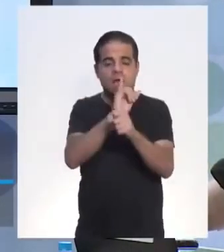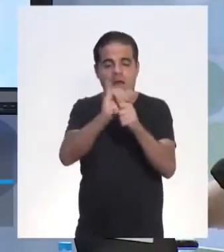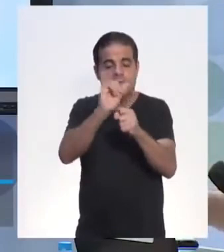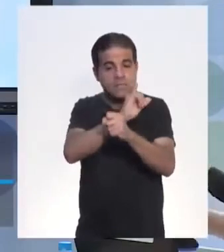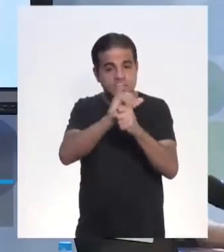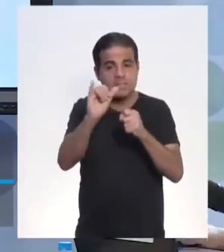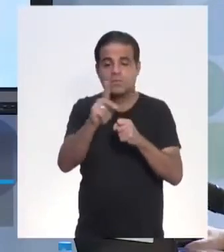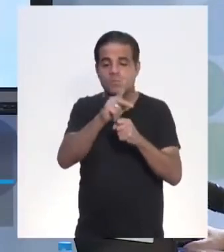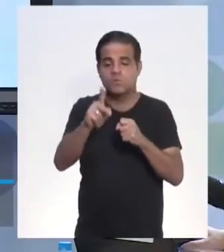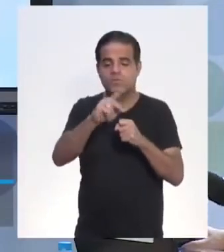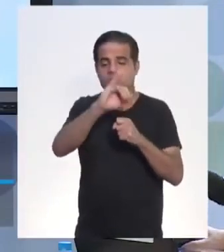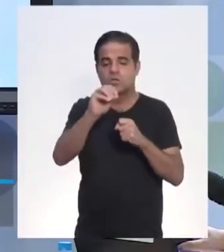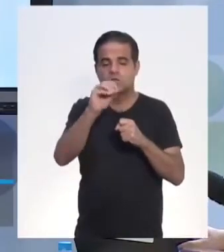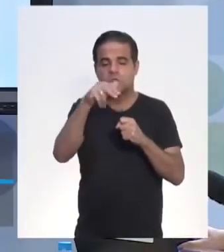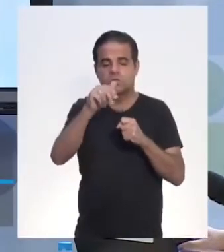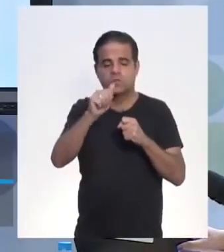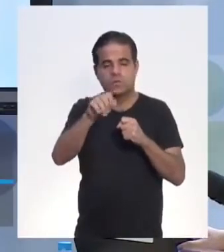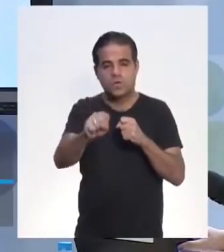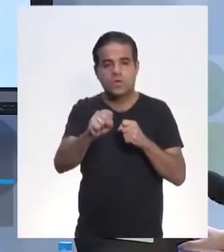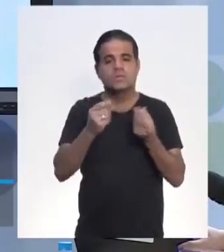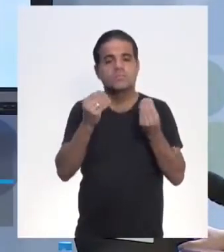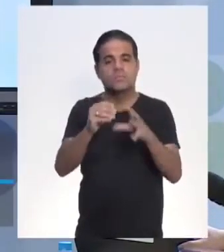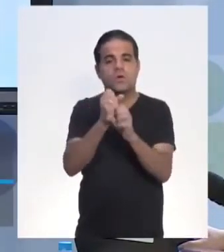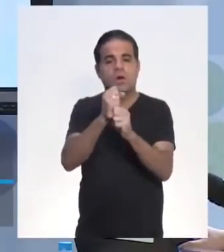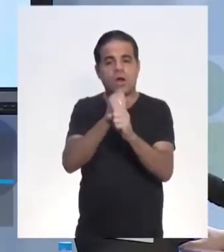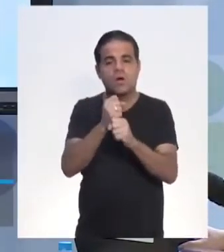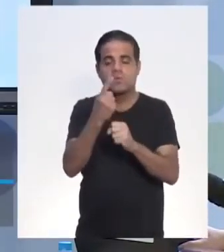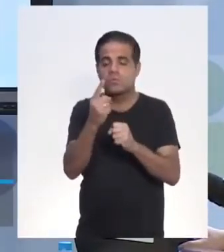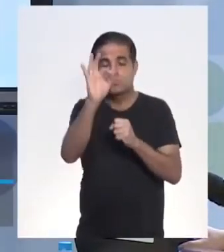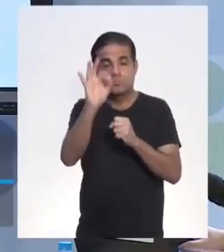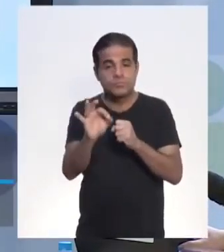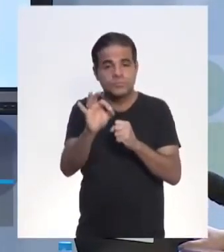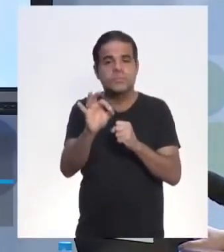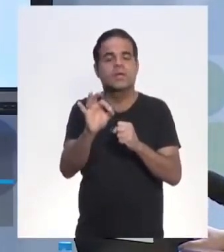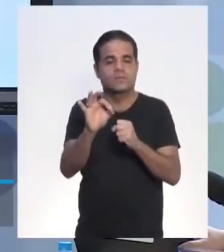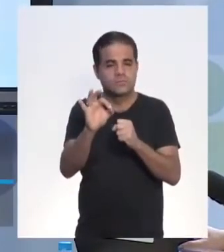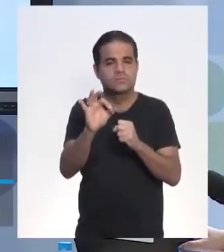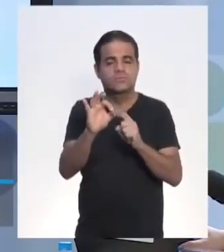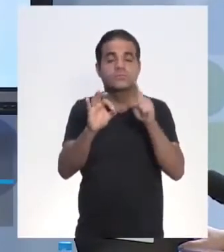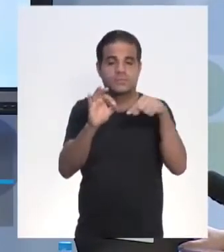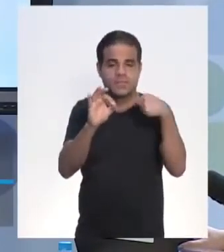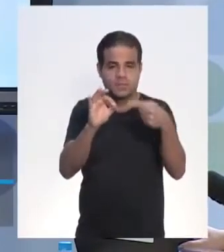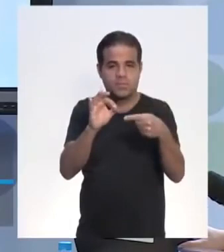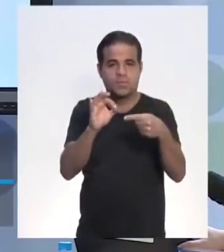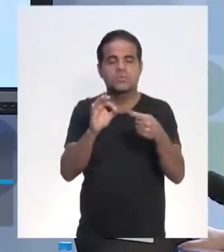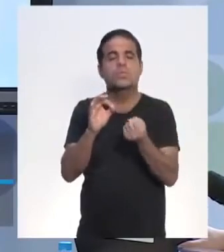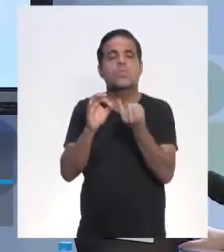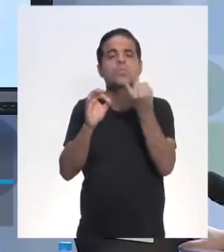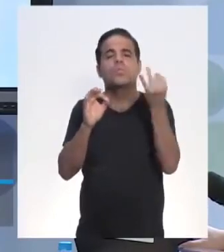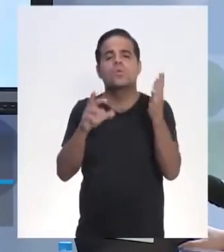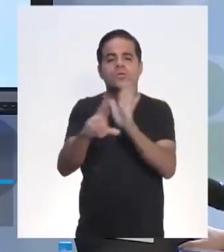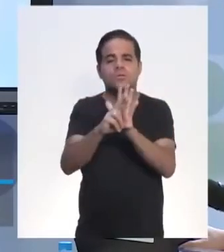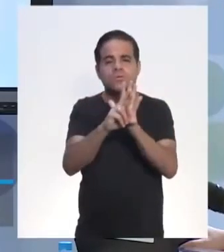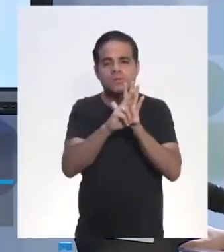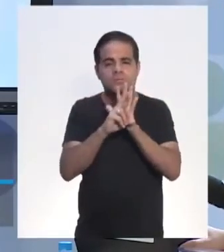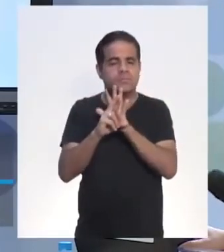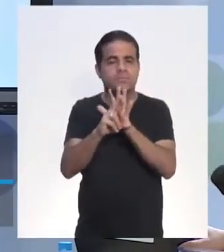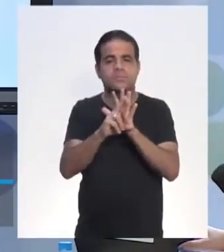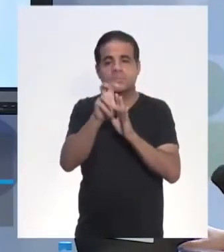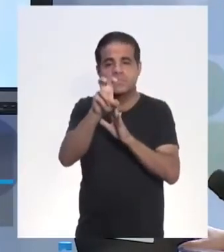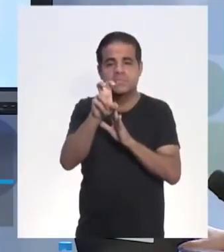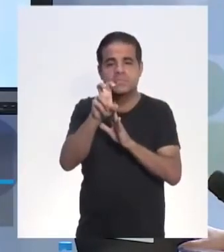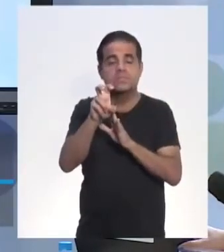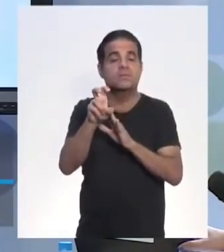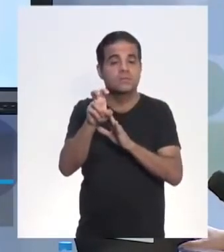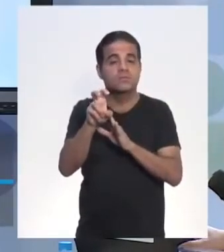estratégia que o professor Jonas comentou que foi o cálculo de um por cento depois quanto que isso representaria em